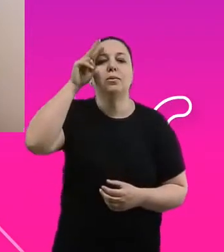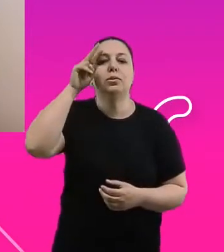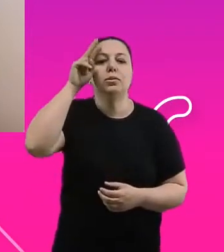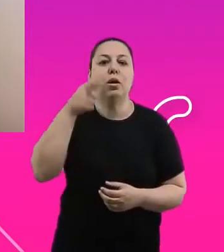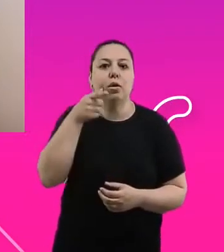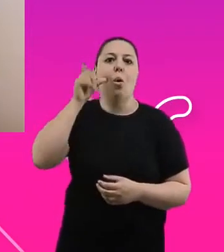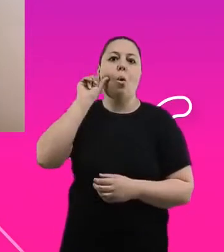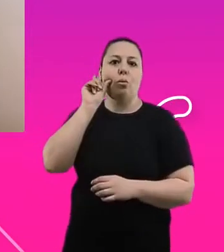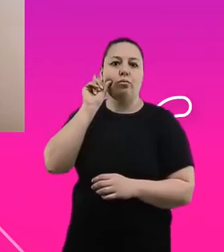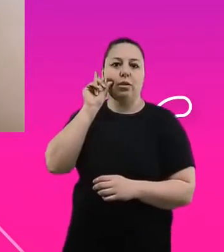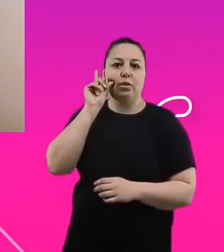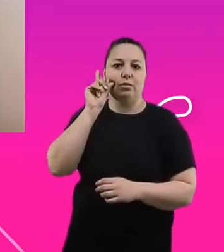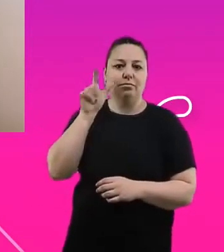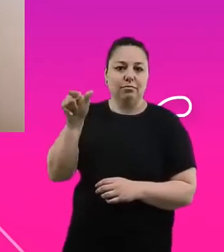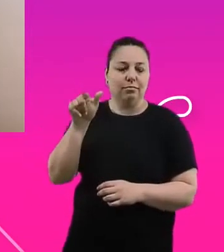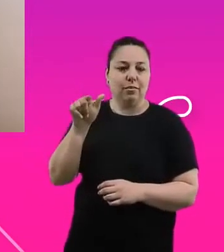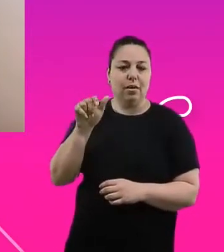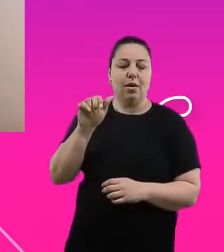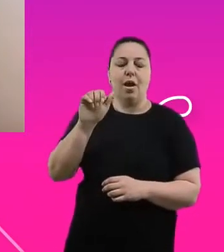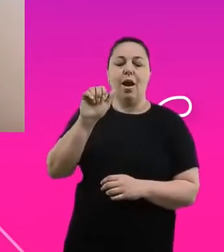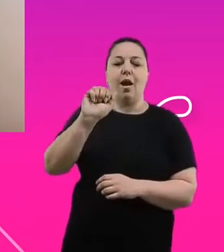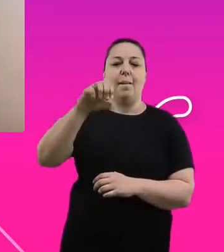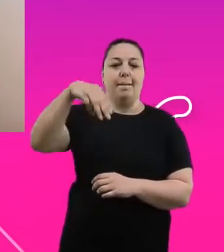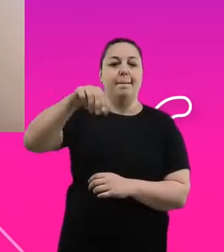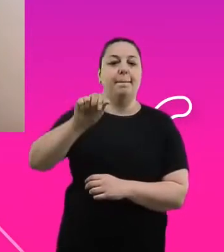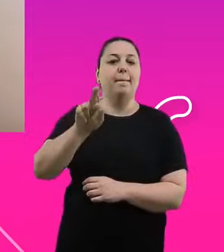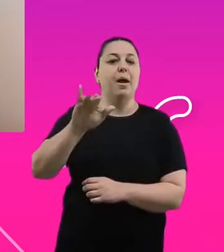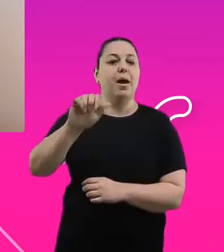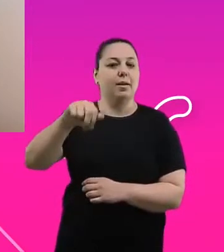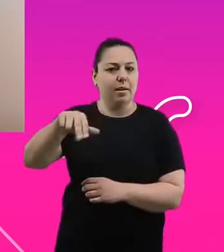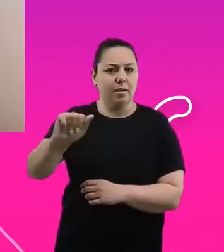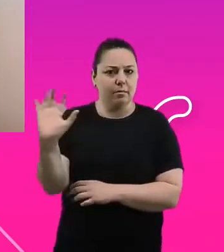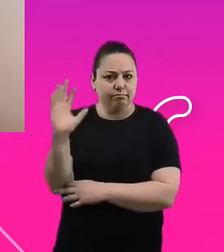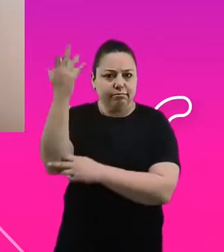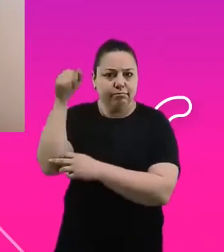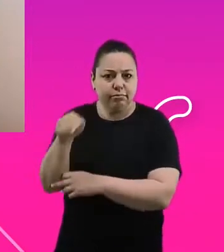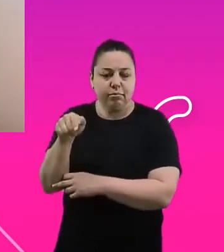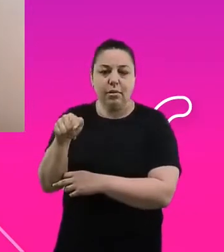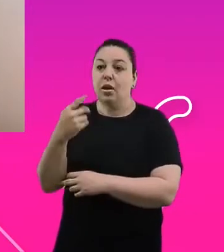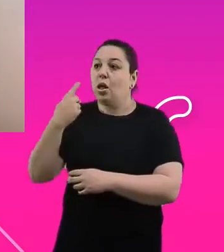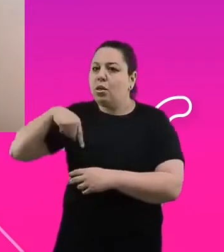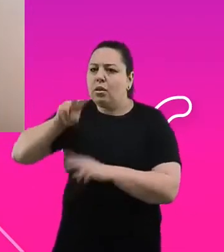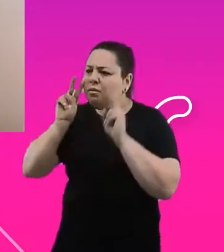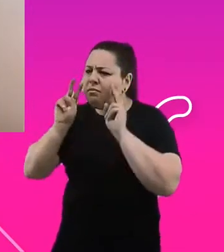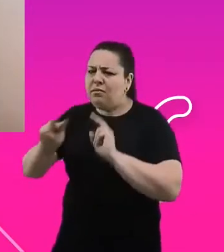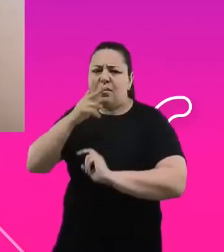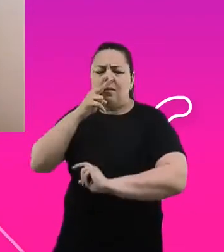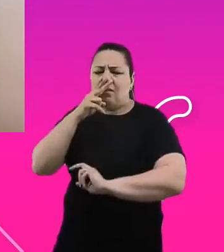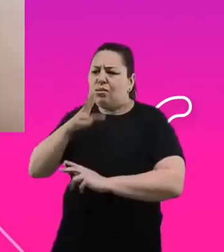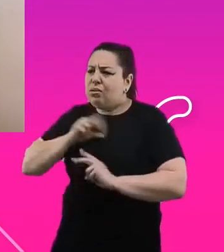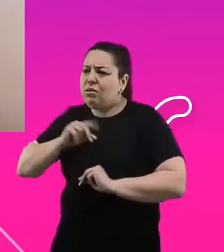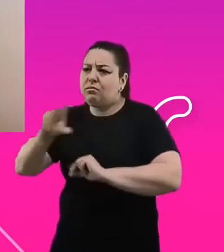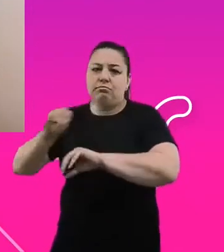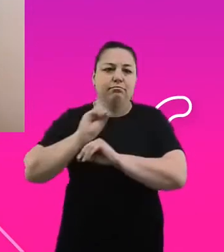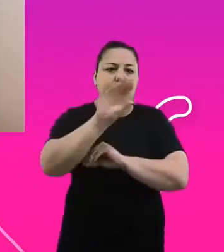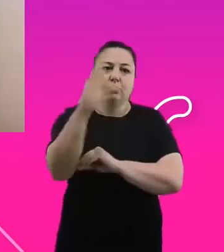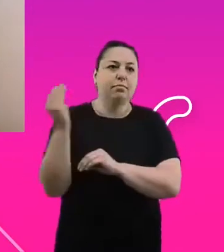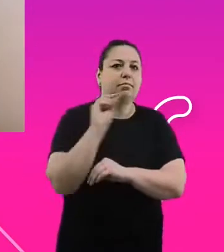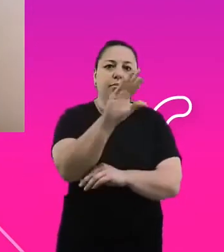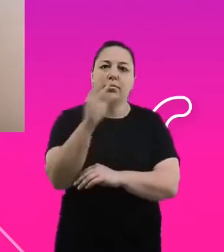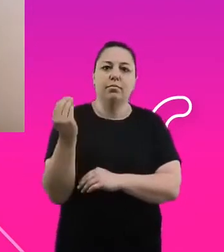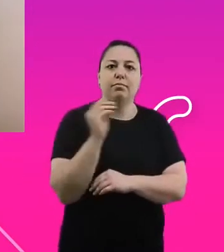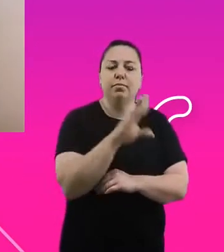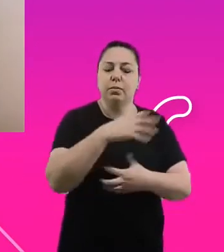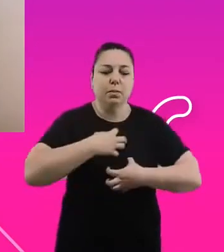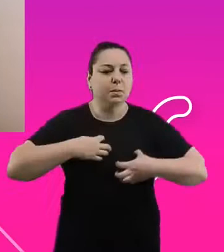gente reage, a gente faz post, a gente faz hashtag, não sei o quê, mas a gente não para para ler, a gente não para para discutir, a gente não para para olhar para o lado, a gente fica puto, a gente fica